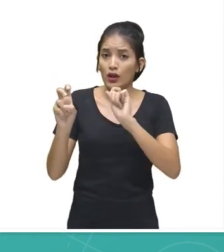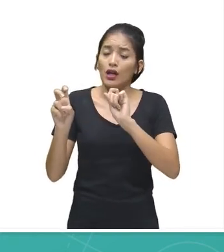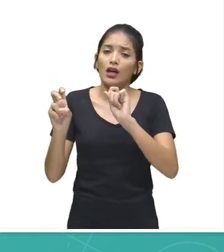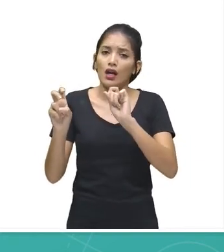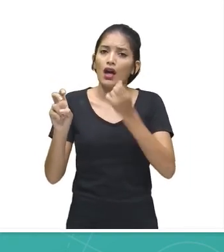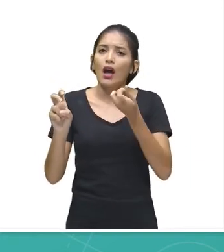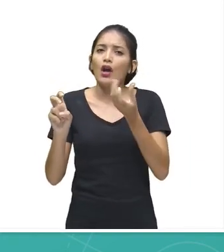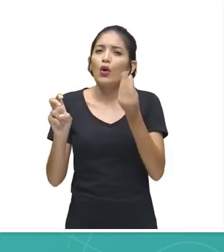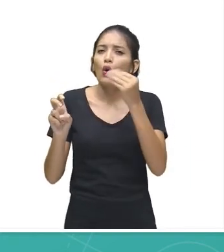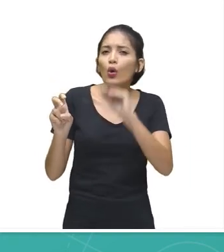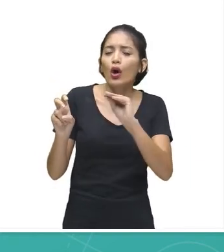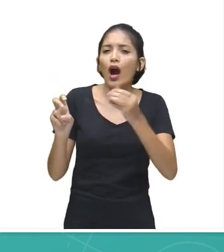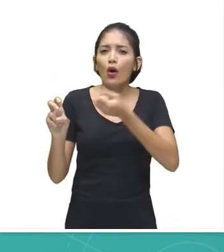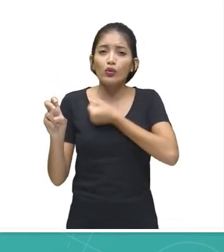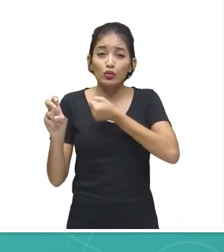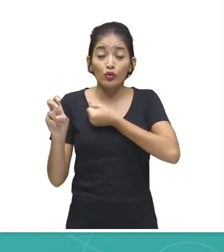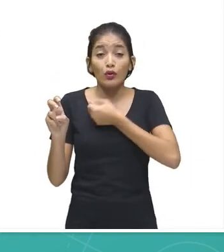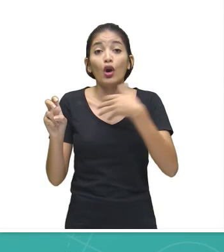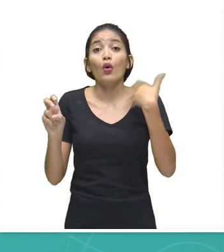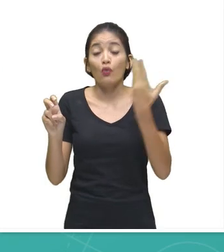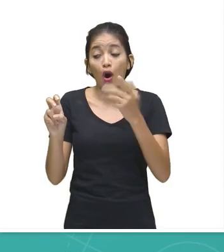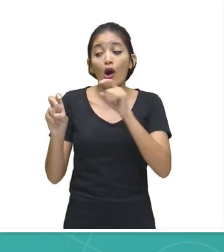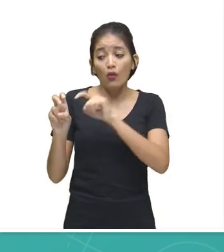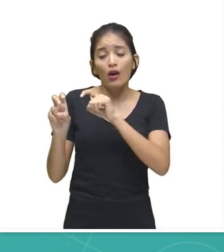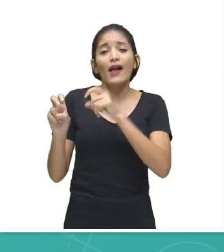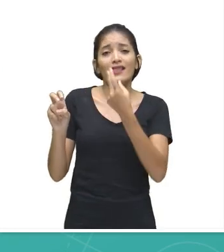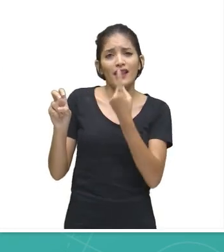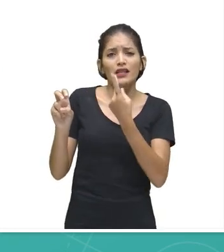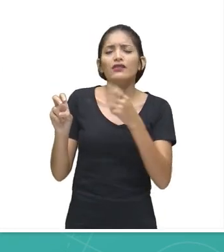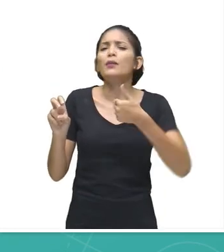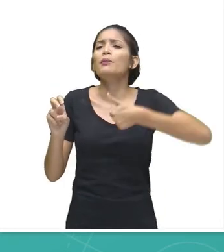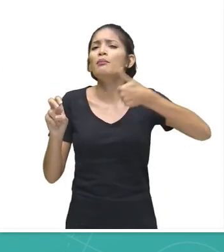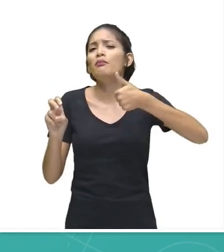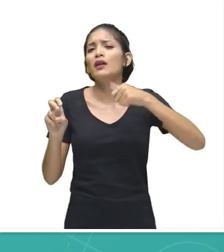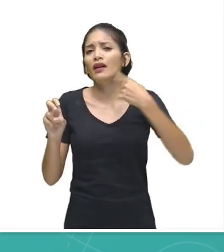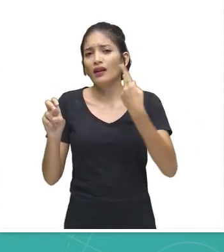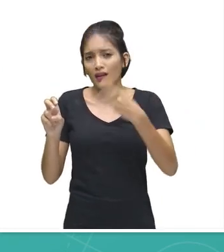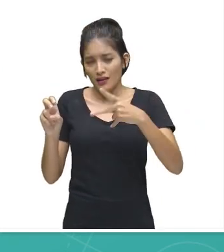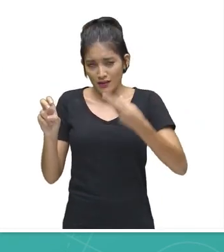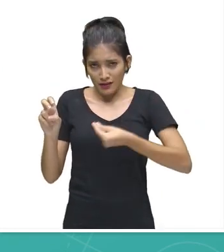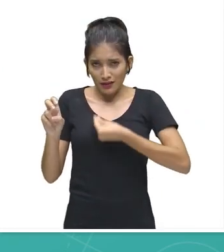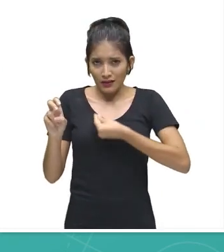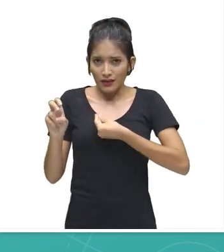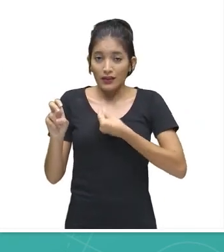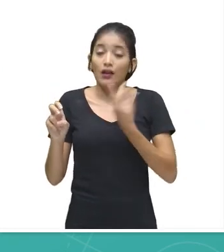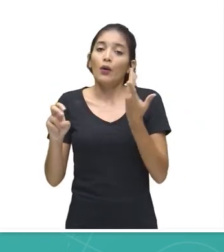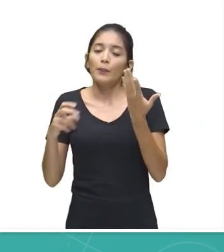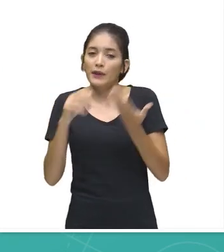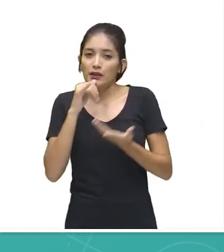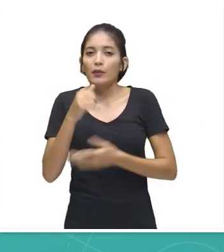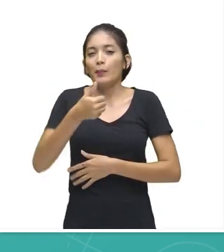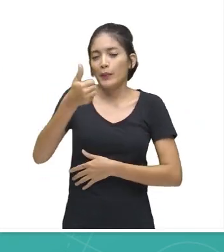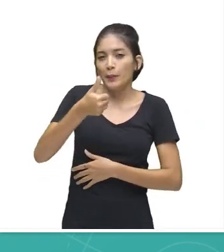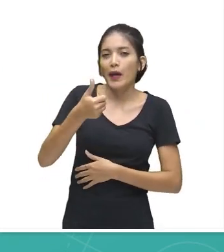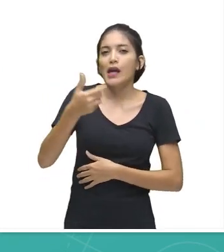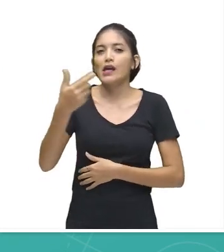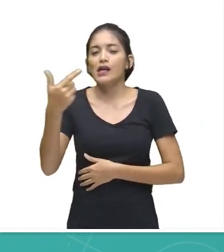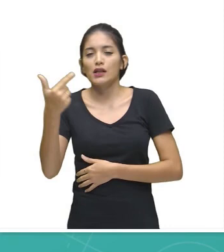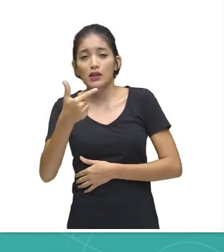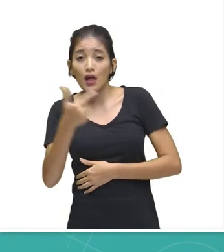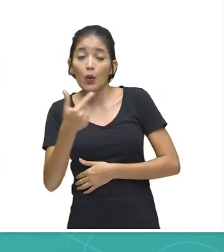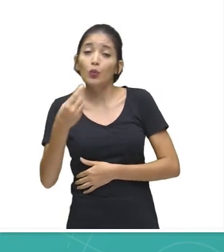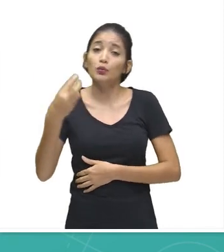uma classificação. Qual desses valores está em primeiro lugar na sua vida? Qual está em segundo lugar? Qual está em terceiro